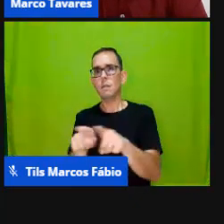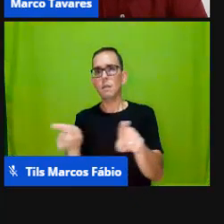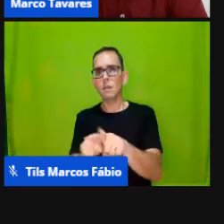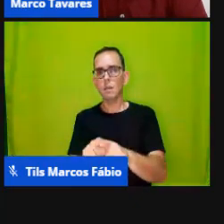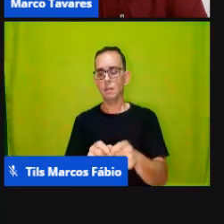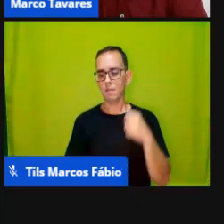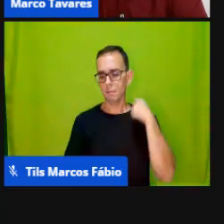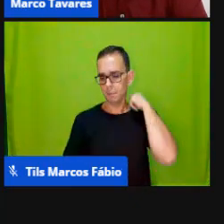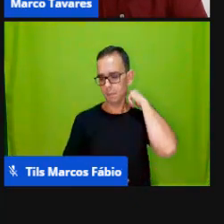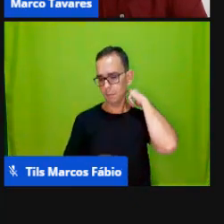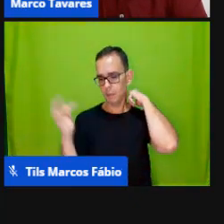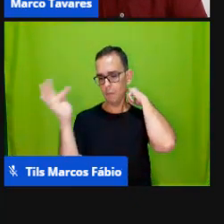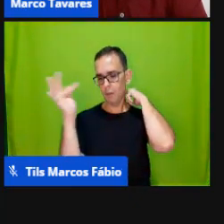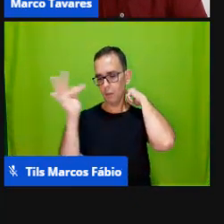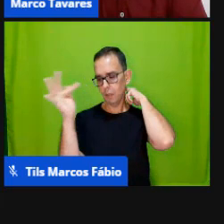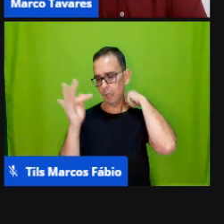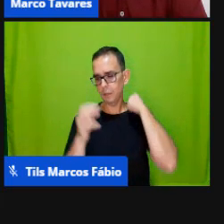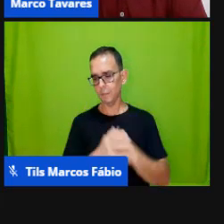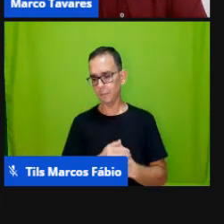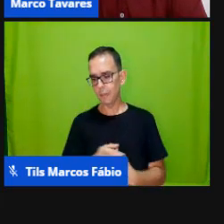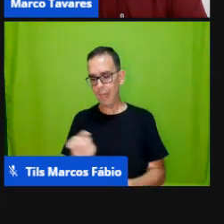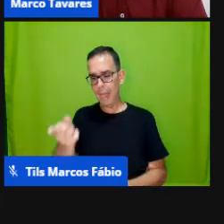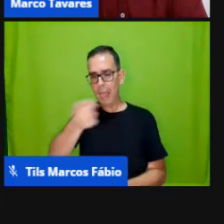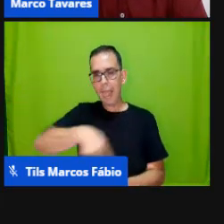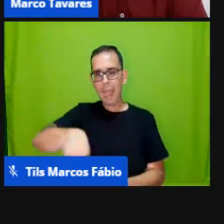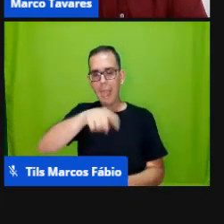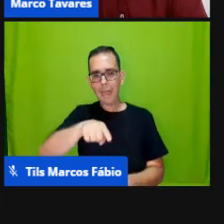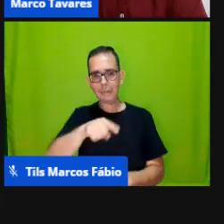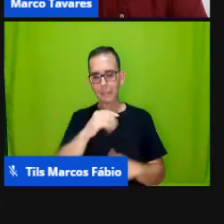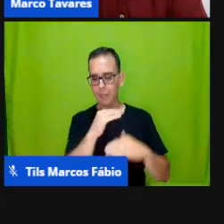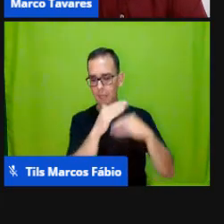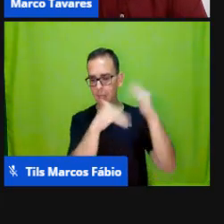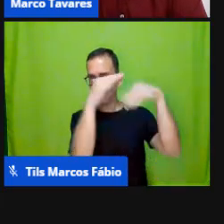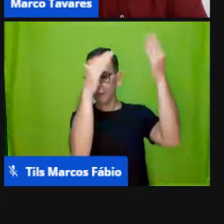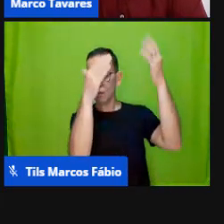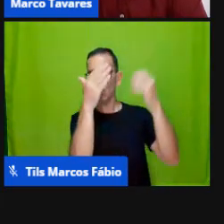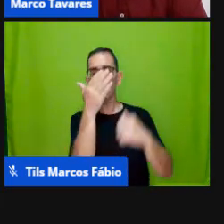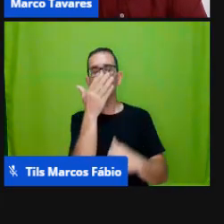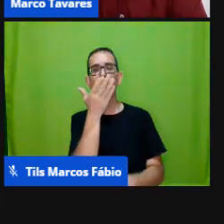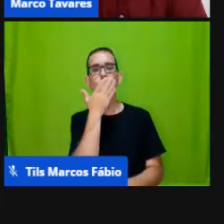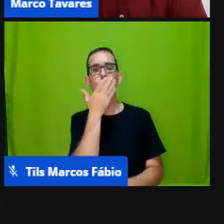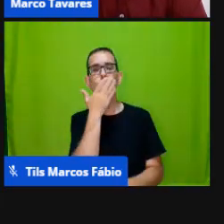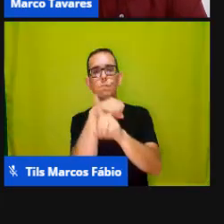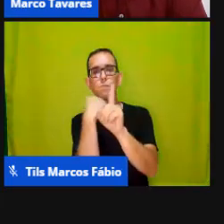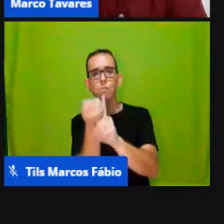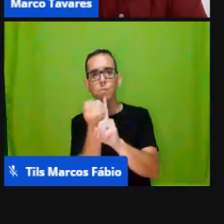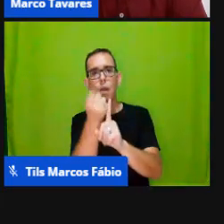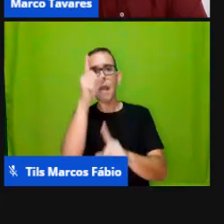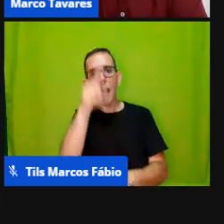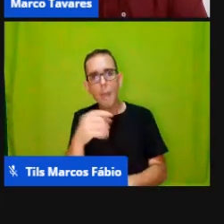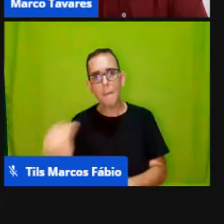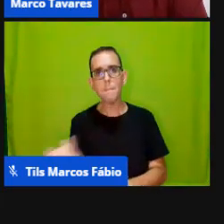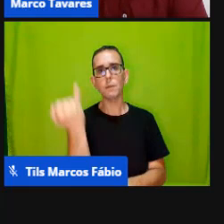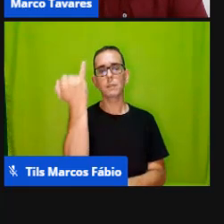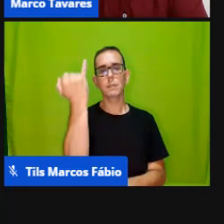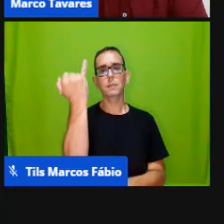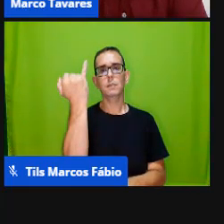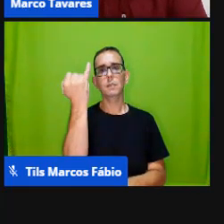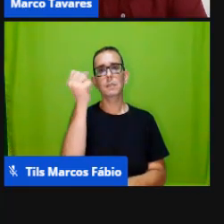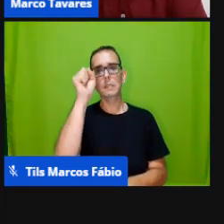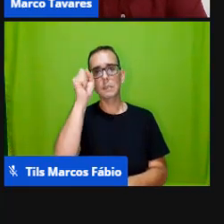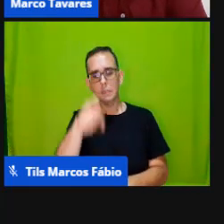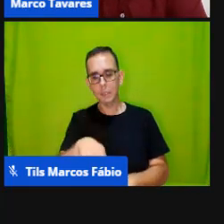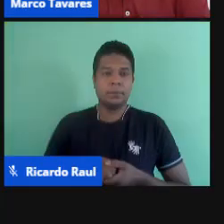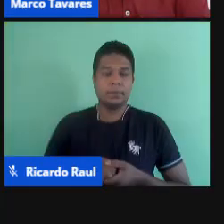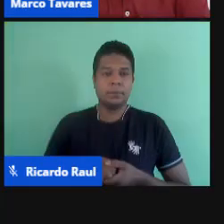esporte. Então, essa ascensão social é extremamente importante, era importante e deve